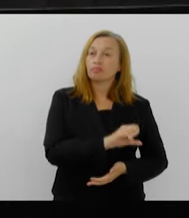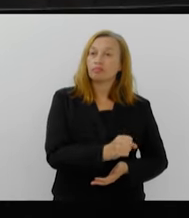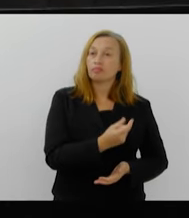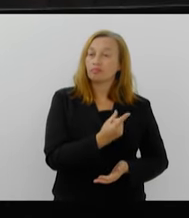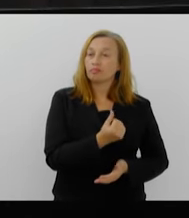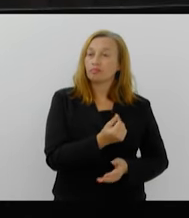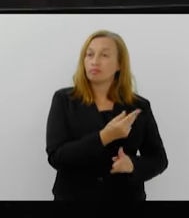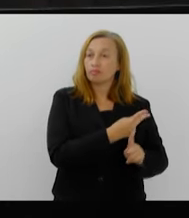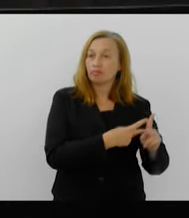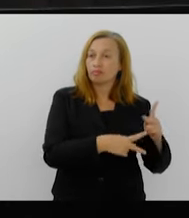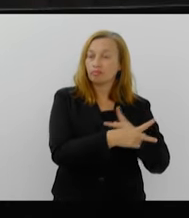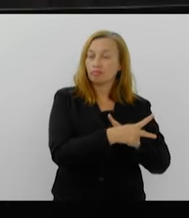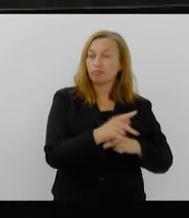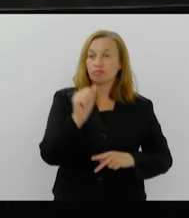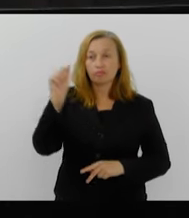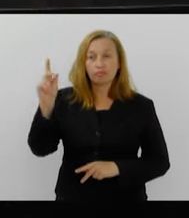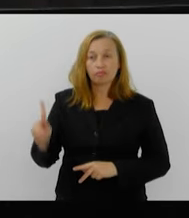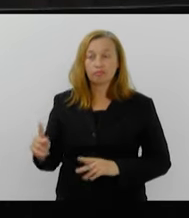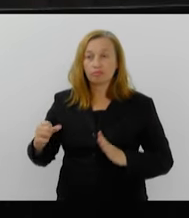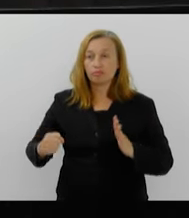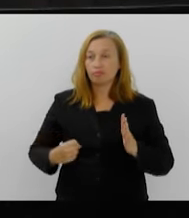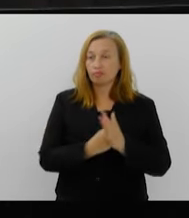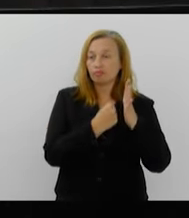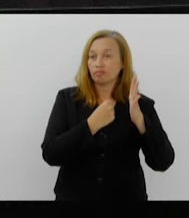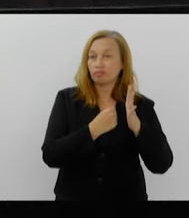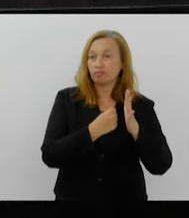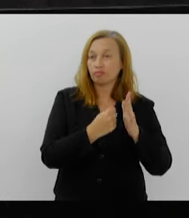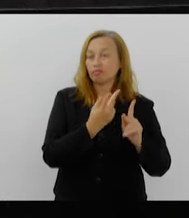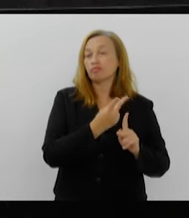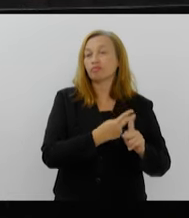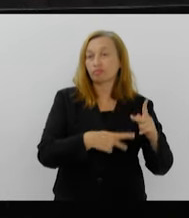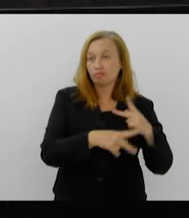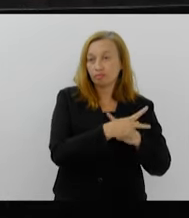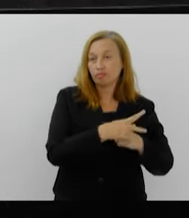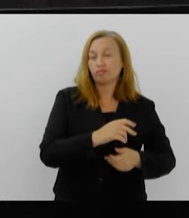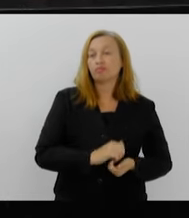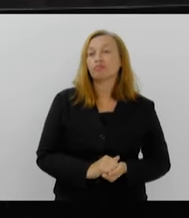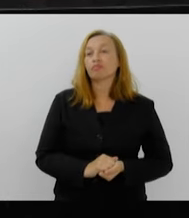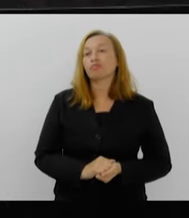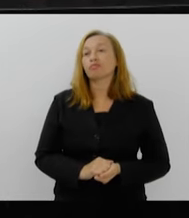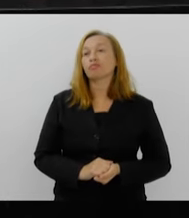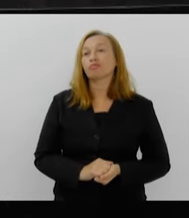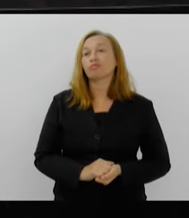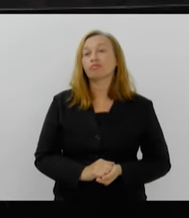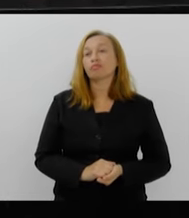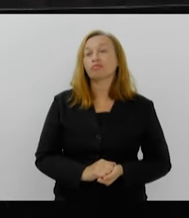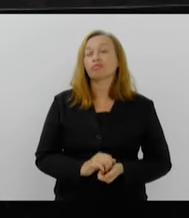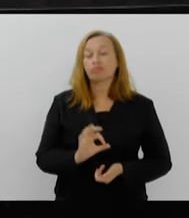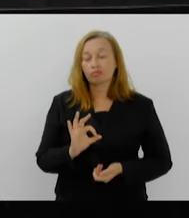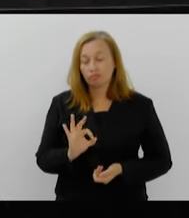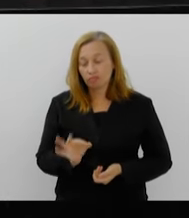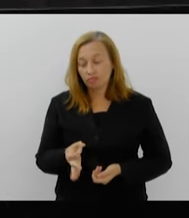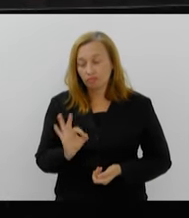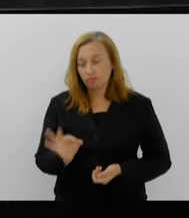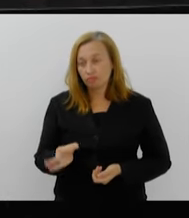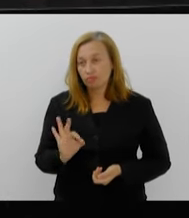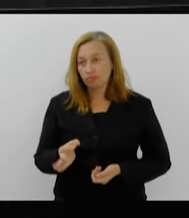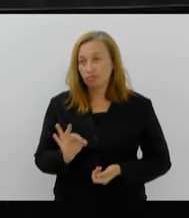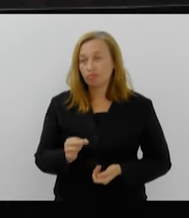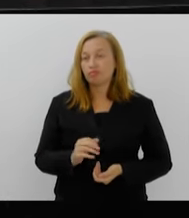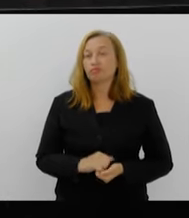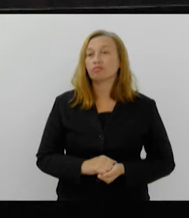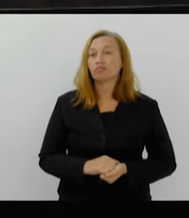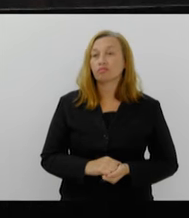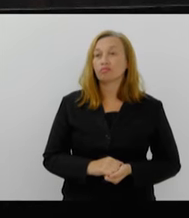de aposentadoria, impactar a Previdência Social e, provavelmente, deixar